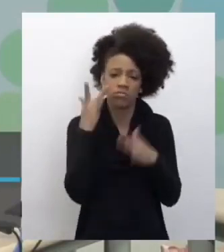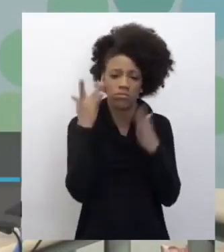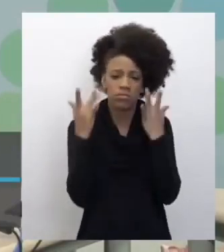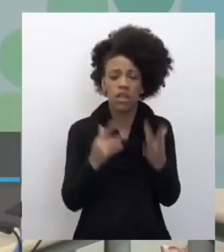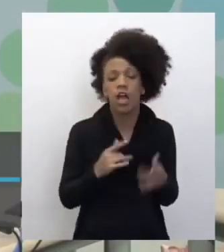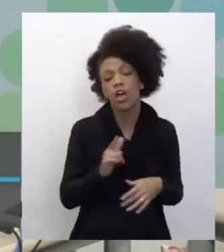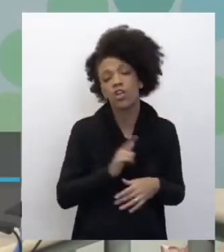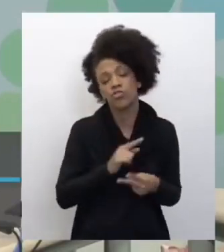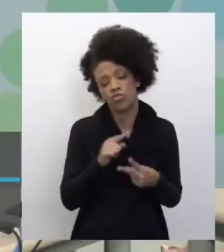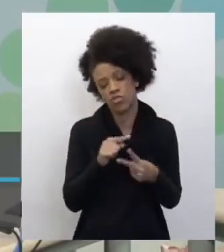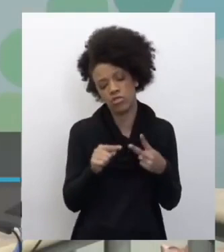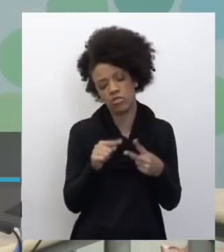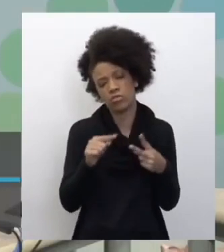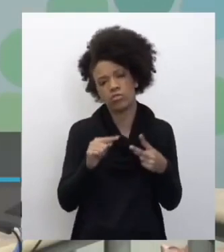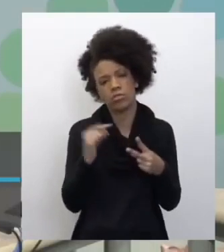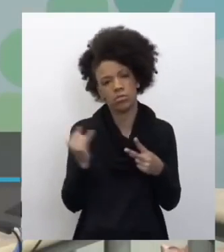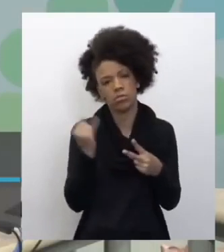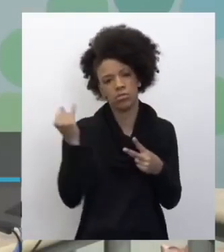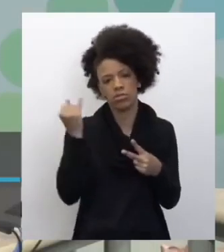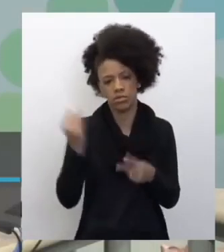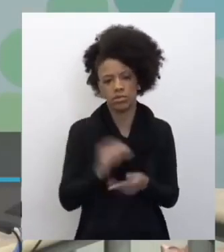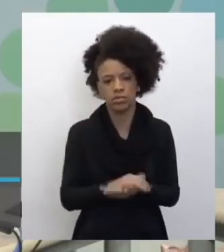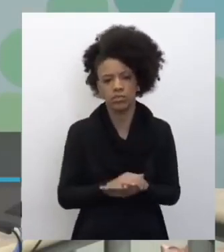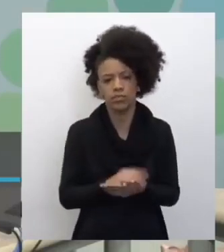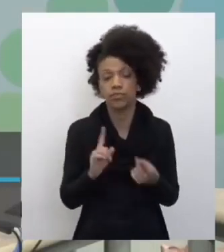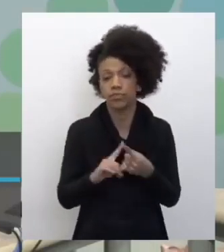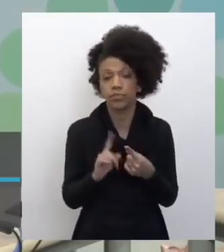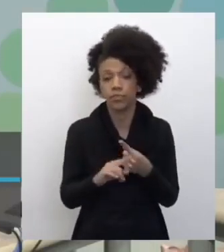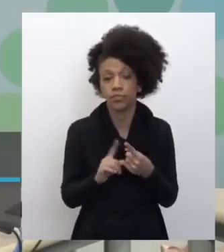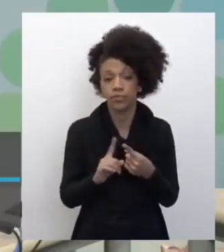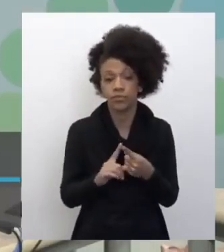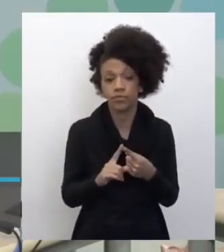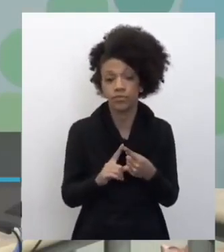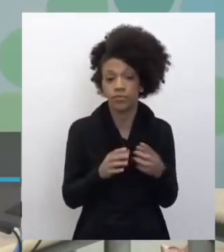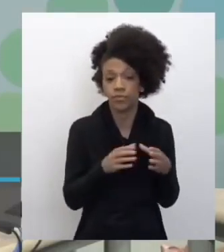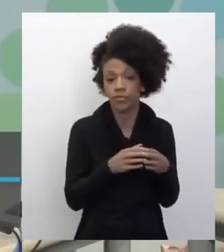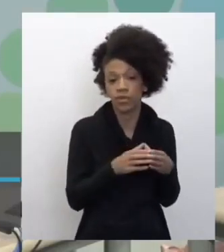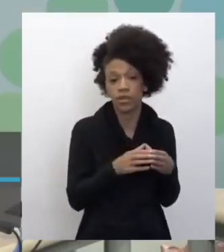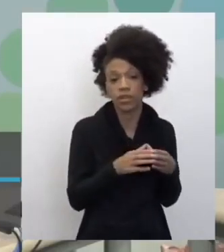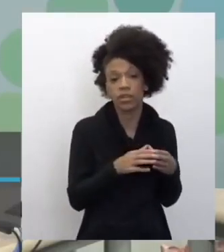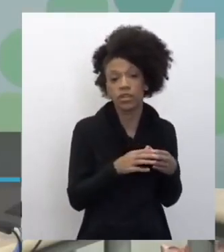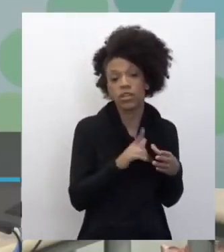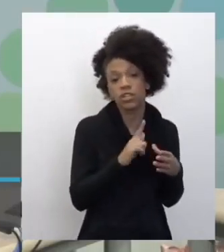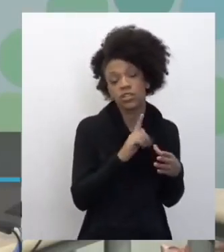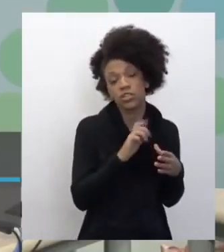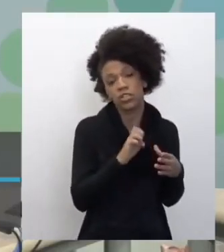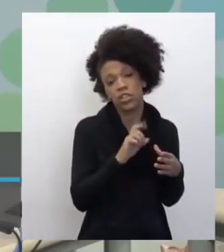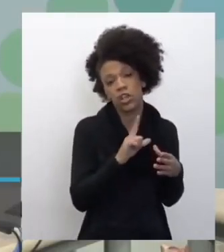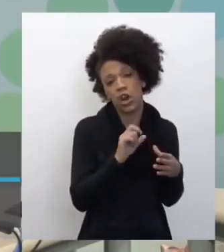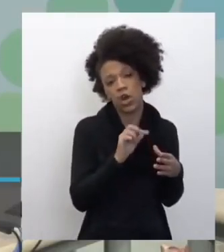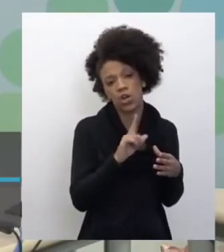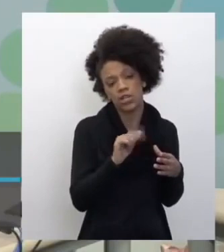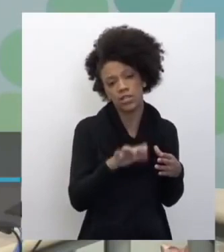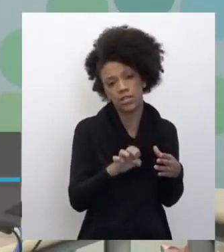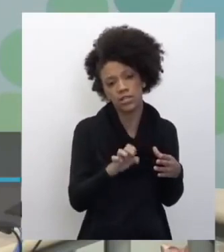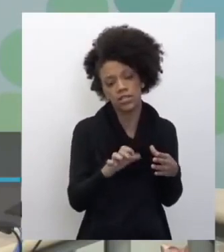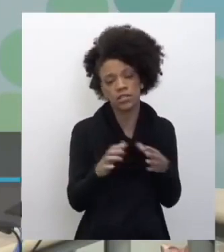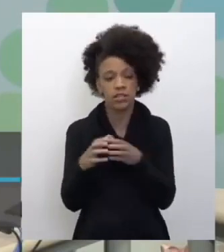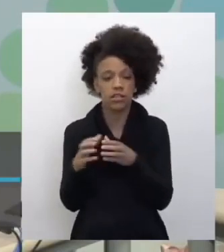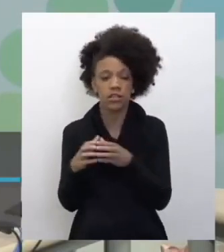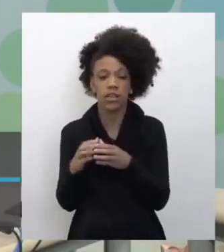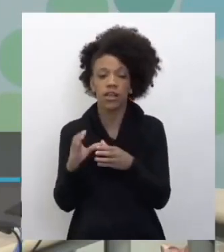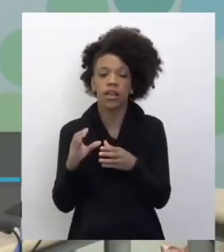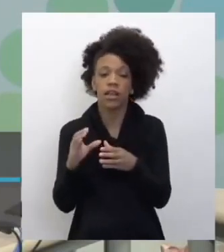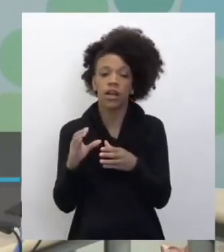duas companhias importantes na comédia dell'arte. A companhia de Gelose, Carlo Gelose, e tinha a companhia de Carlo